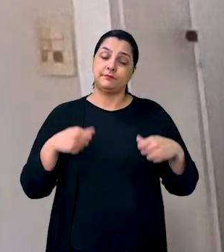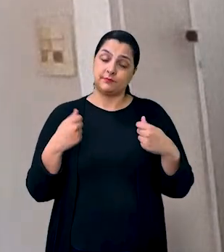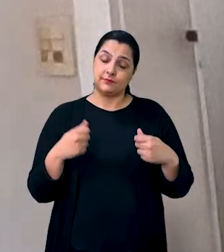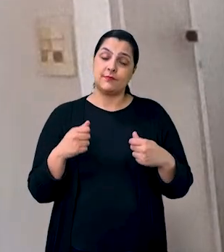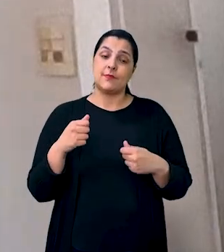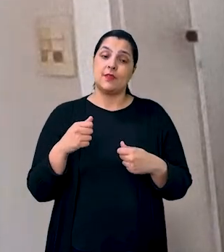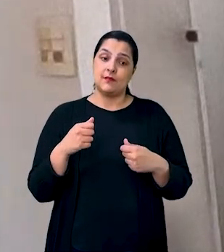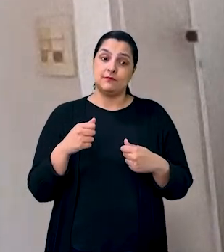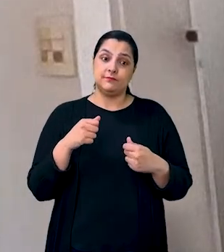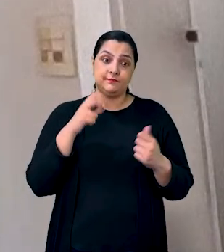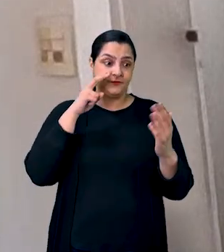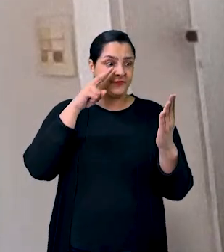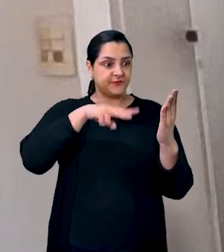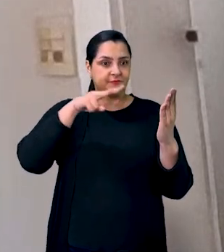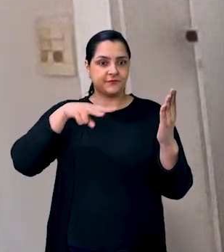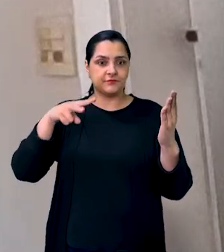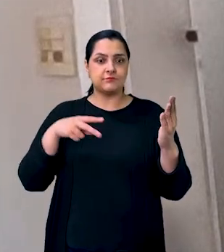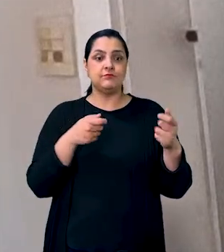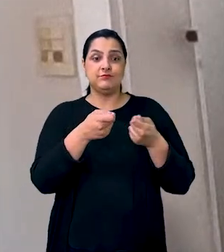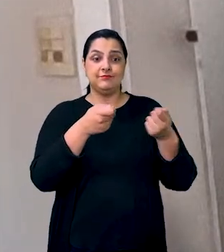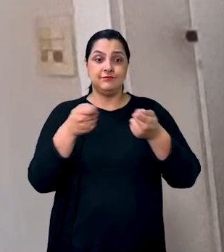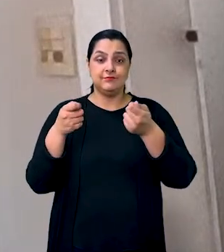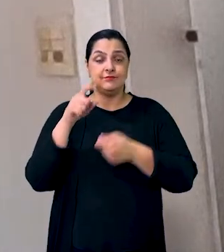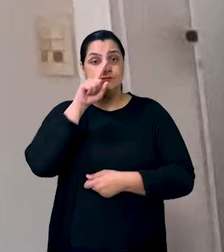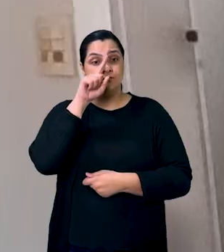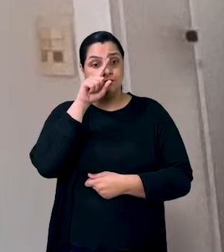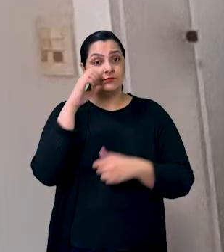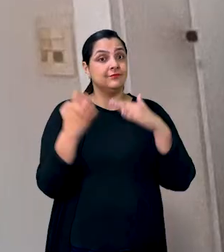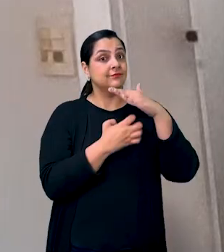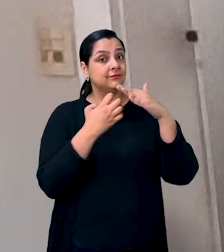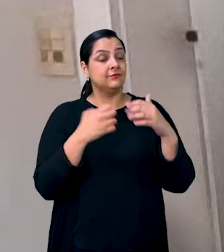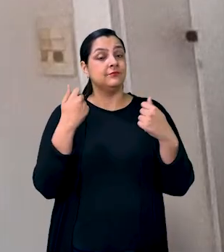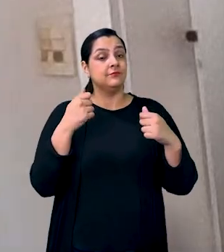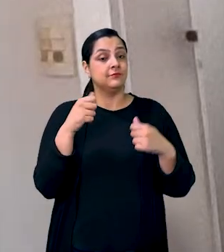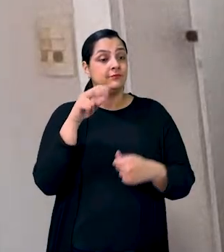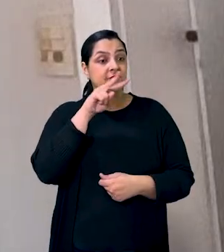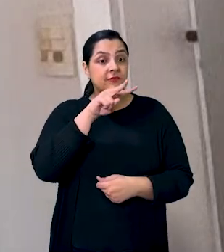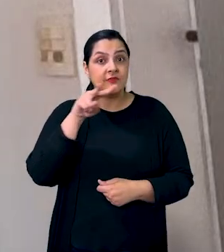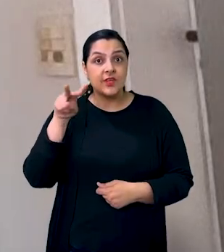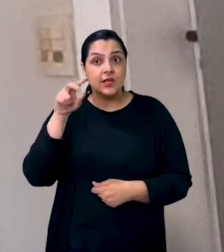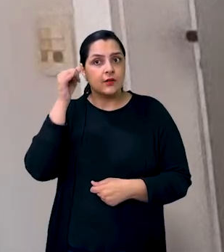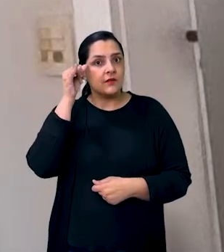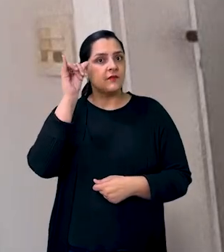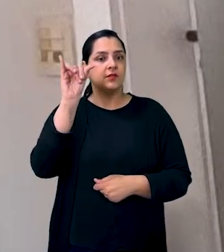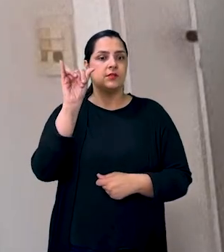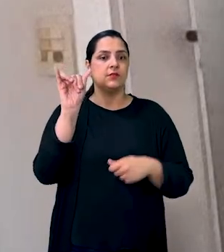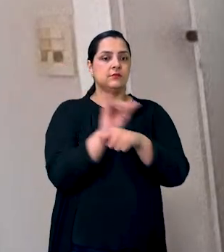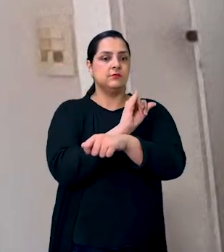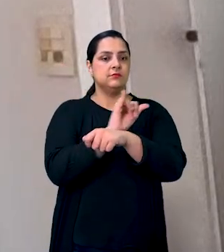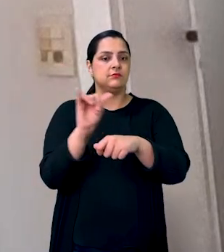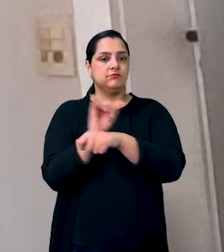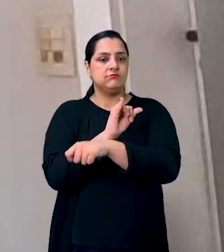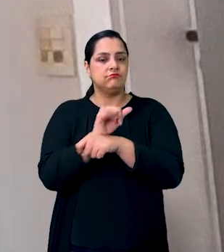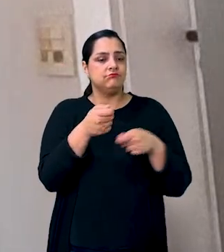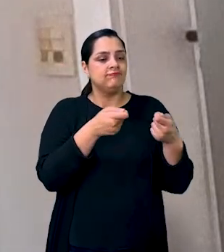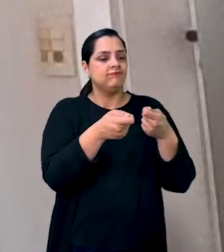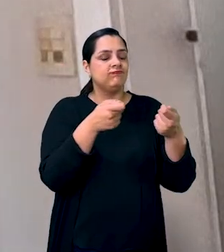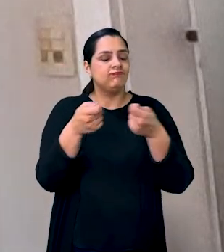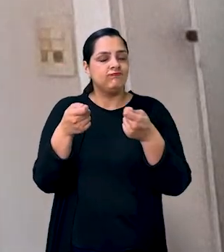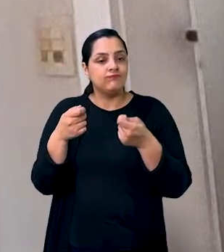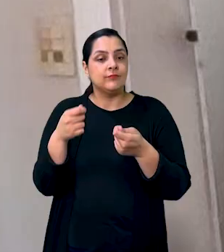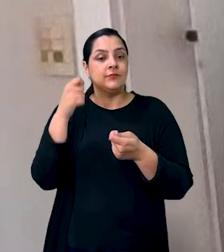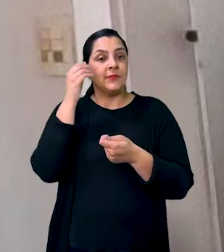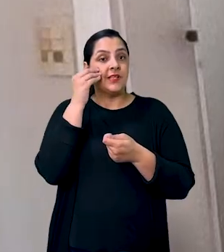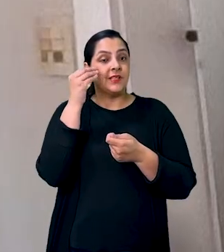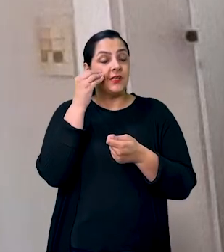perigo deve ser previsto nos programas de gerenciamento de riscos das empresas e, por consequência, deve haver previsão de medidas